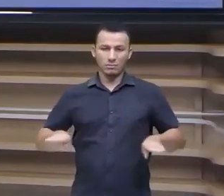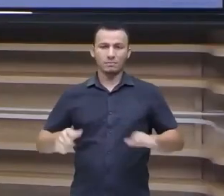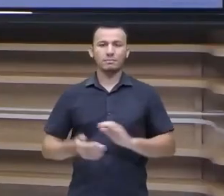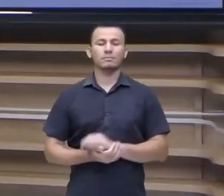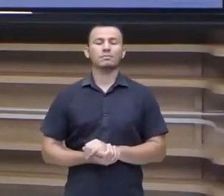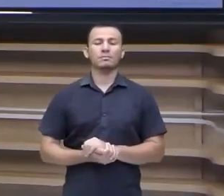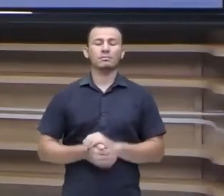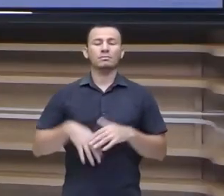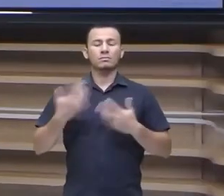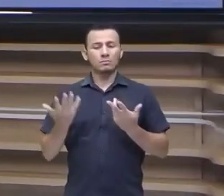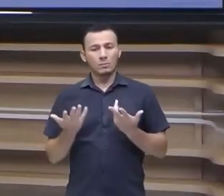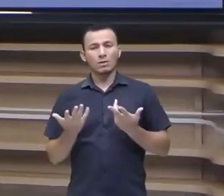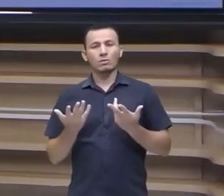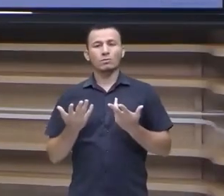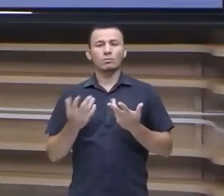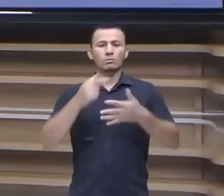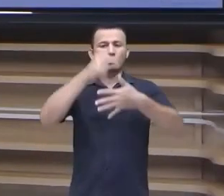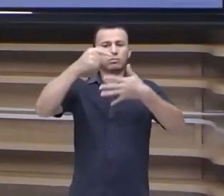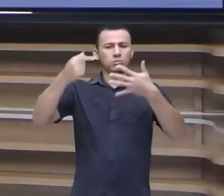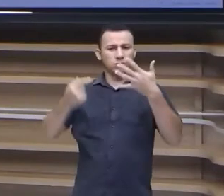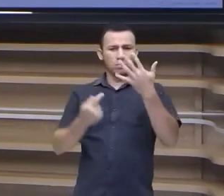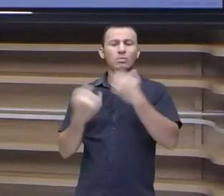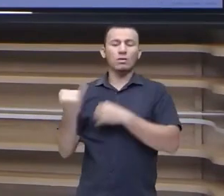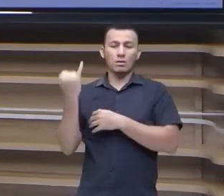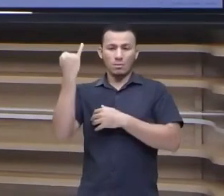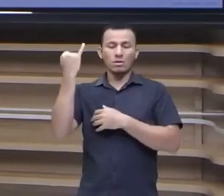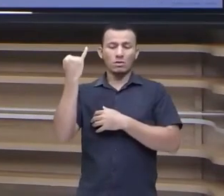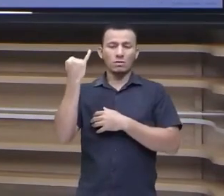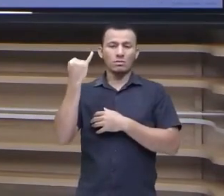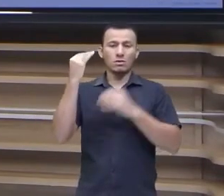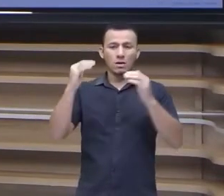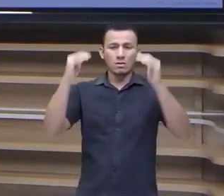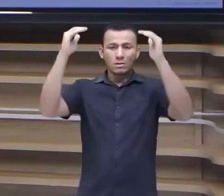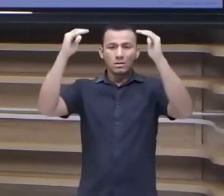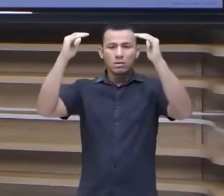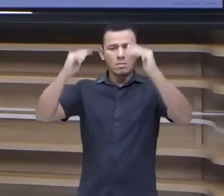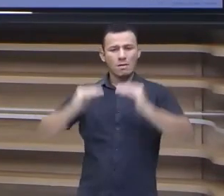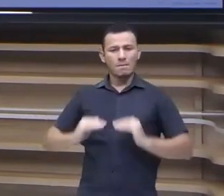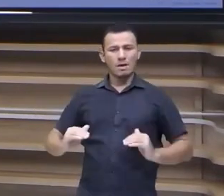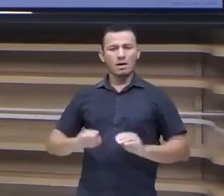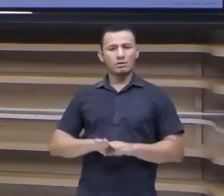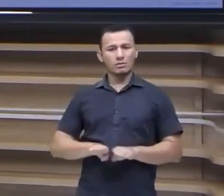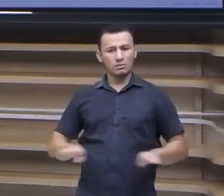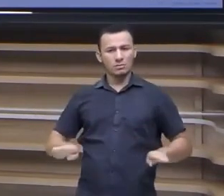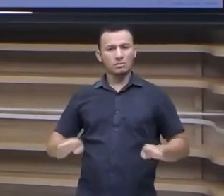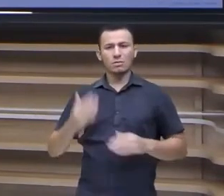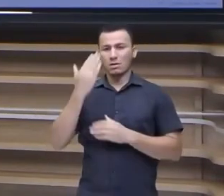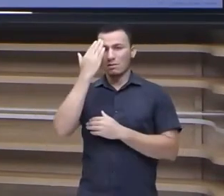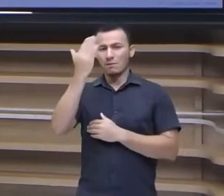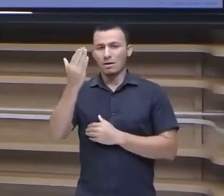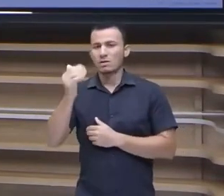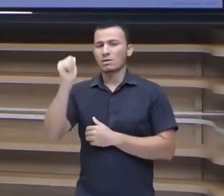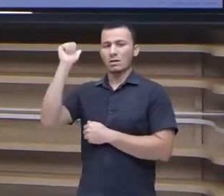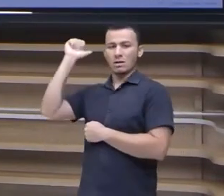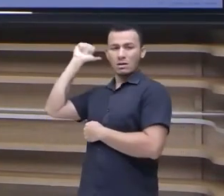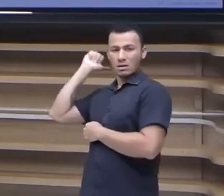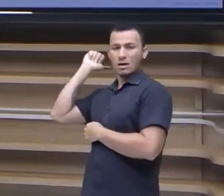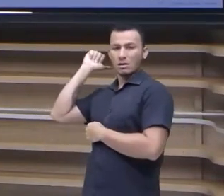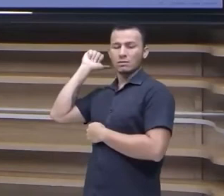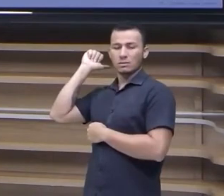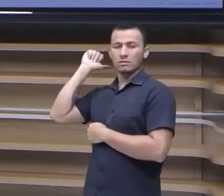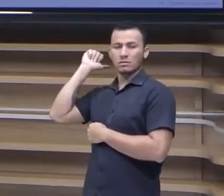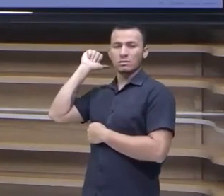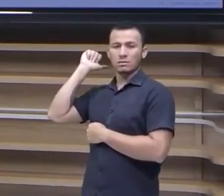Então, esses termos importantes: em cima, embaixo, frente, atrás. Nós